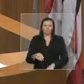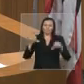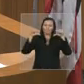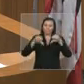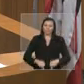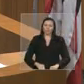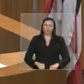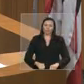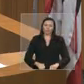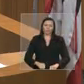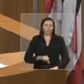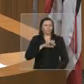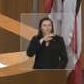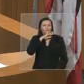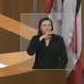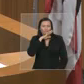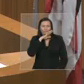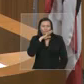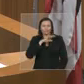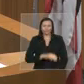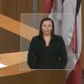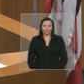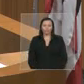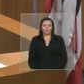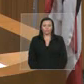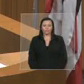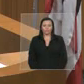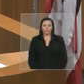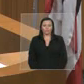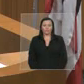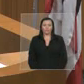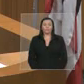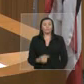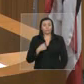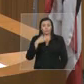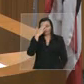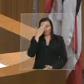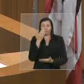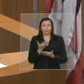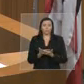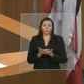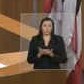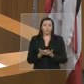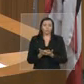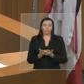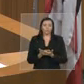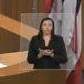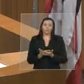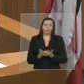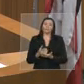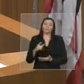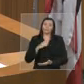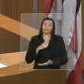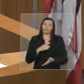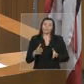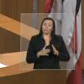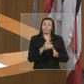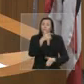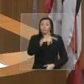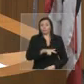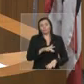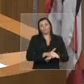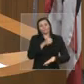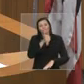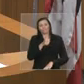desastrada. Sobretudo, sobre que nos move é a crença naquilo que acreditamos ser o melhor para o